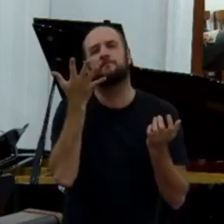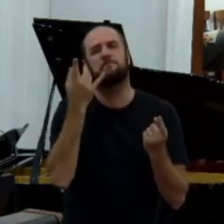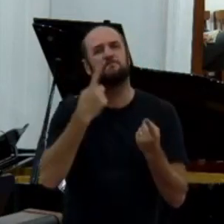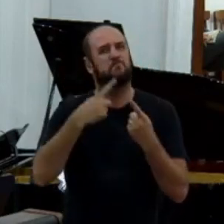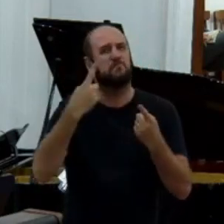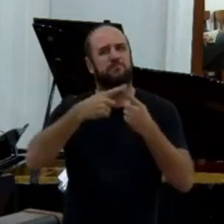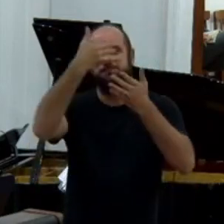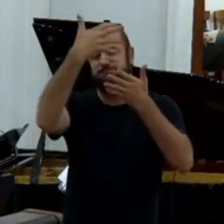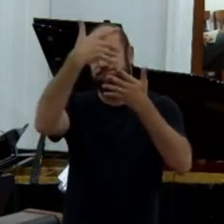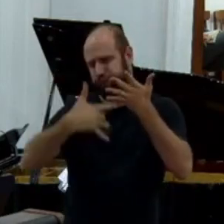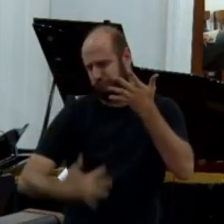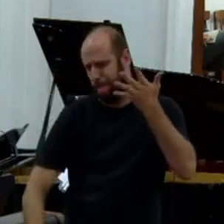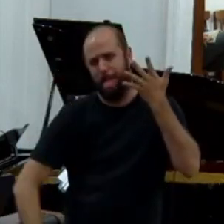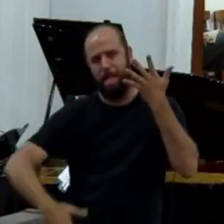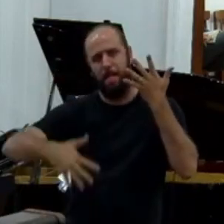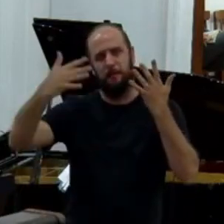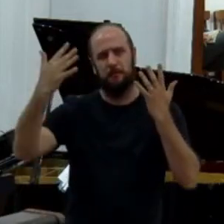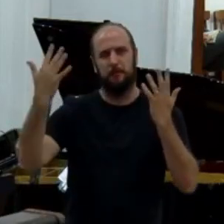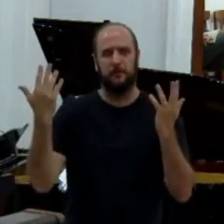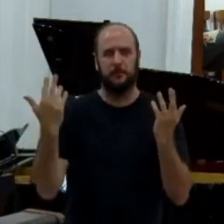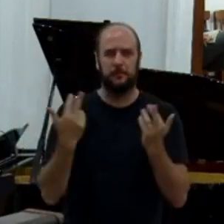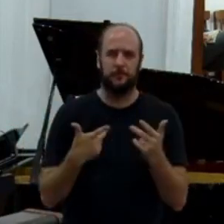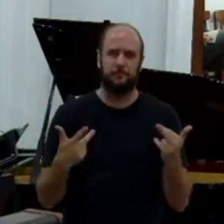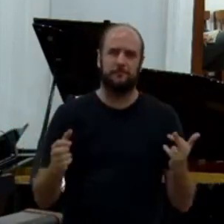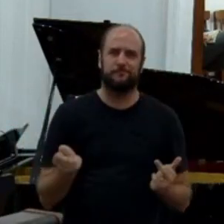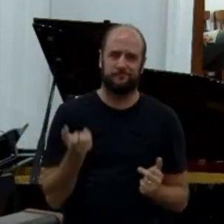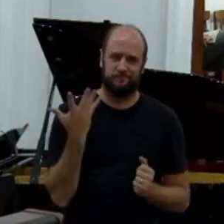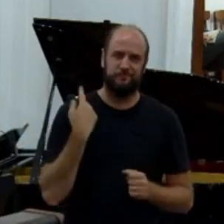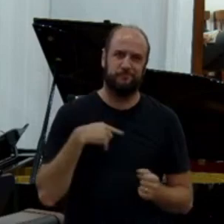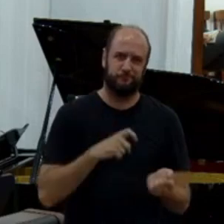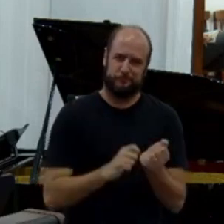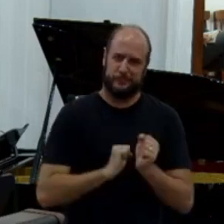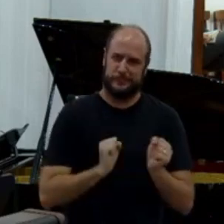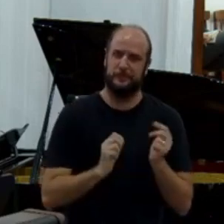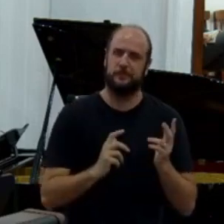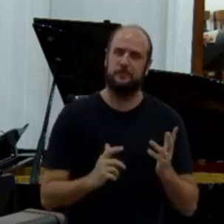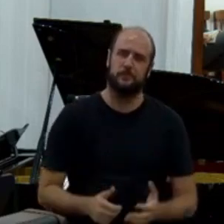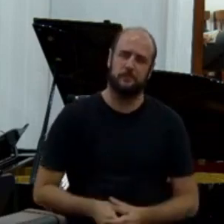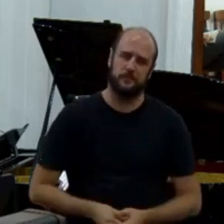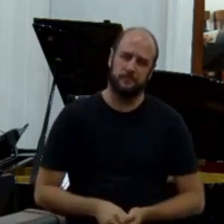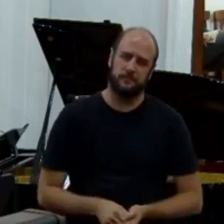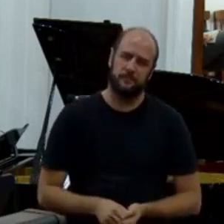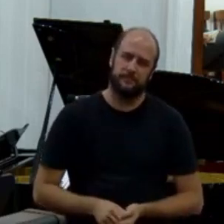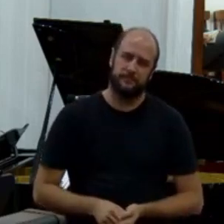são inúmeras as vezes que isso acontece.